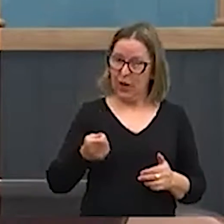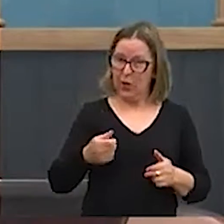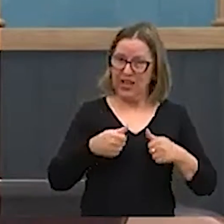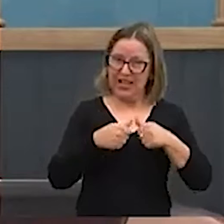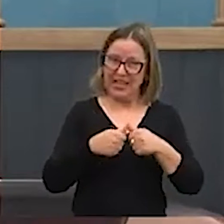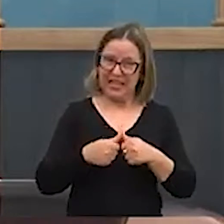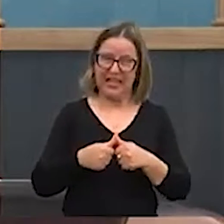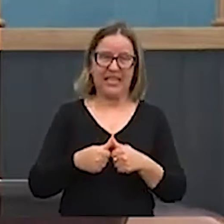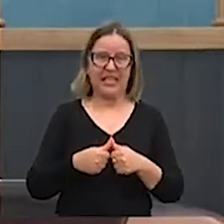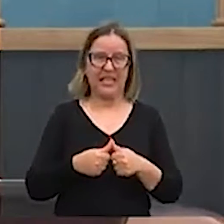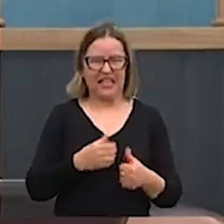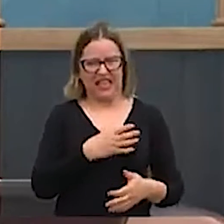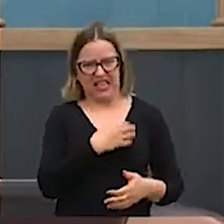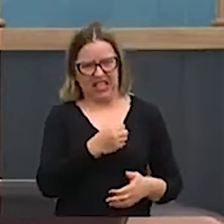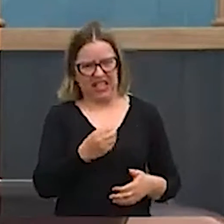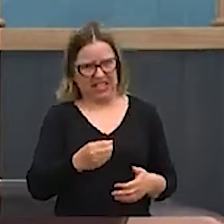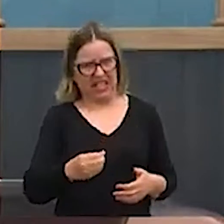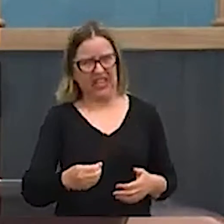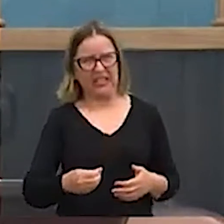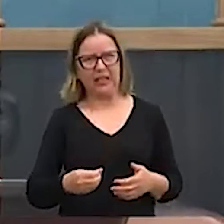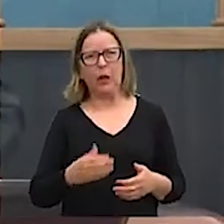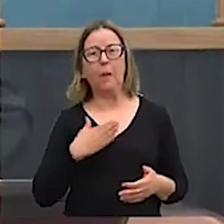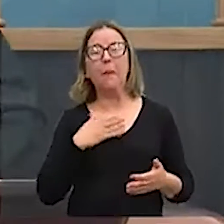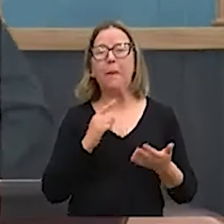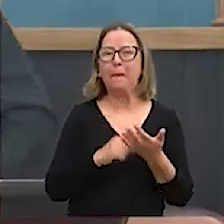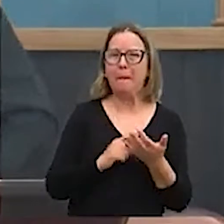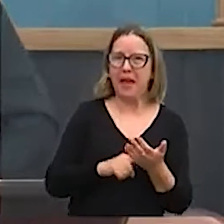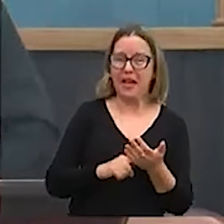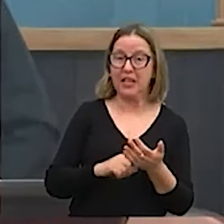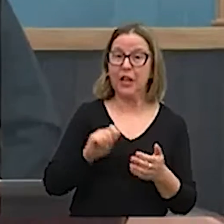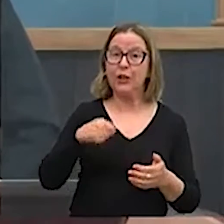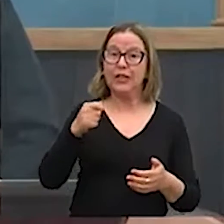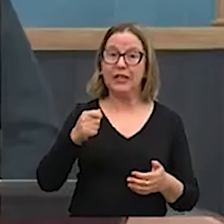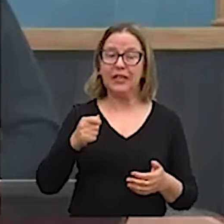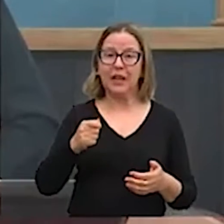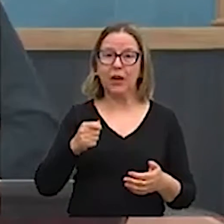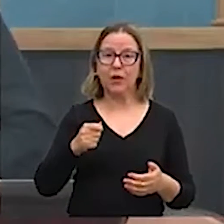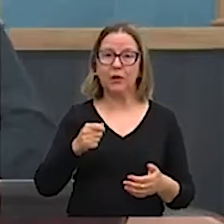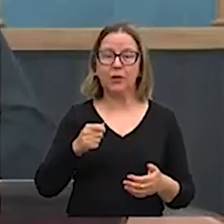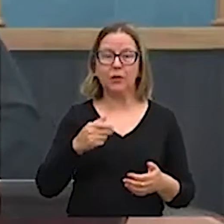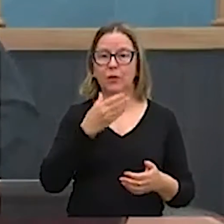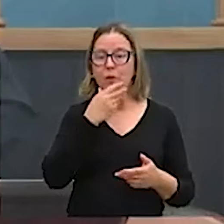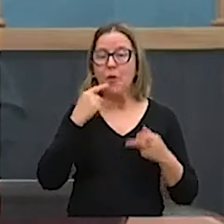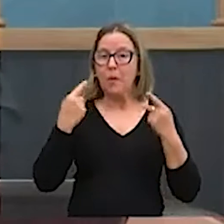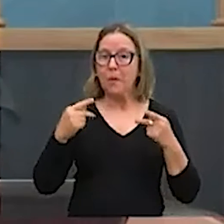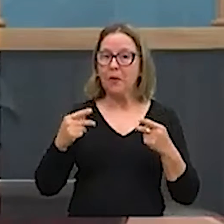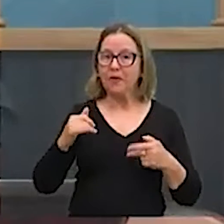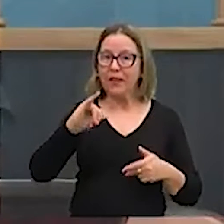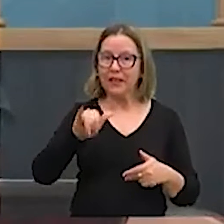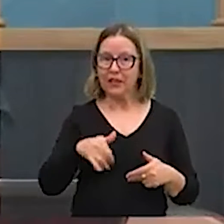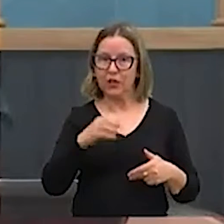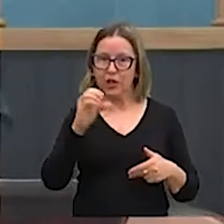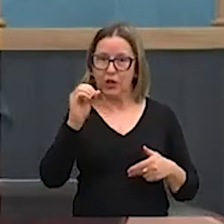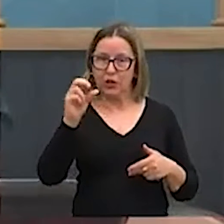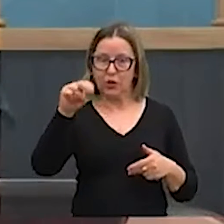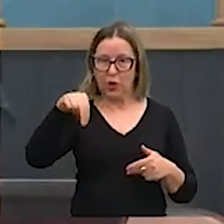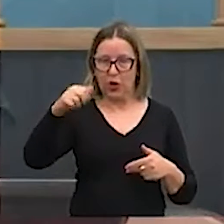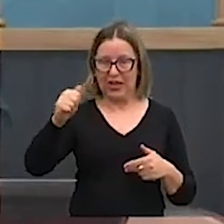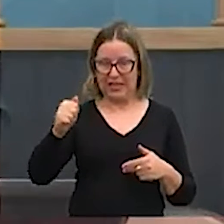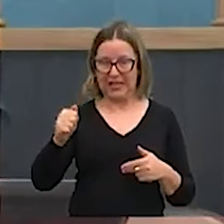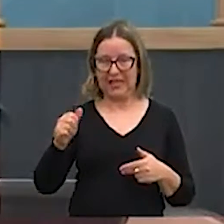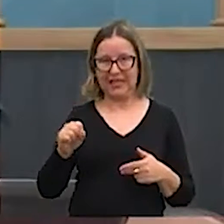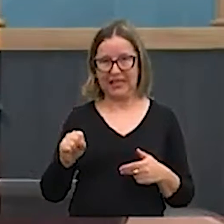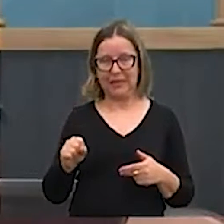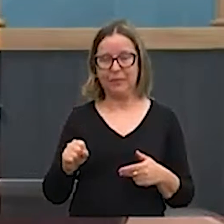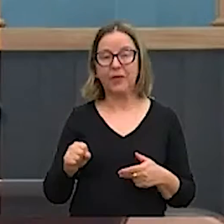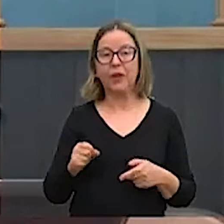me pede, o único sinal que lhe será dado é o sinal do profeta Jonas. que assim como Jonas esteve